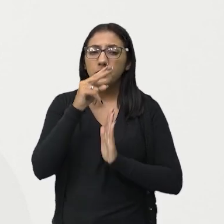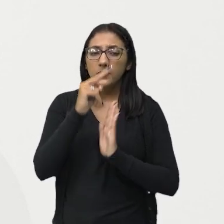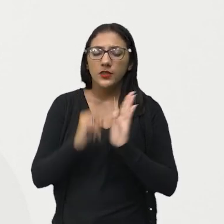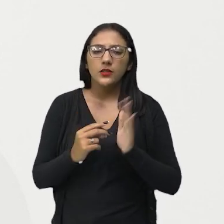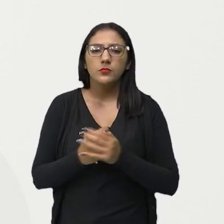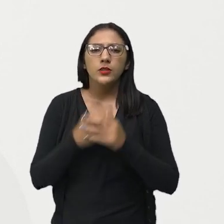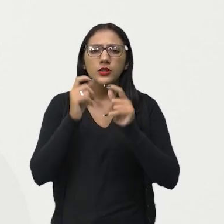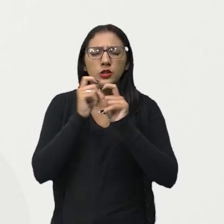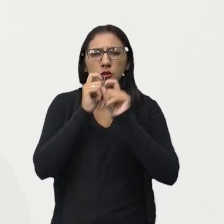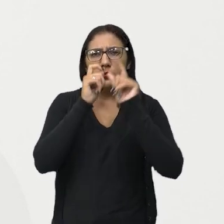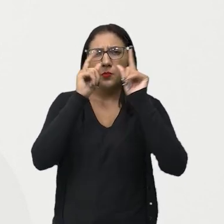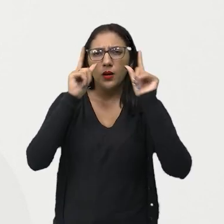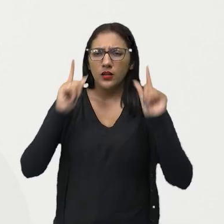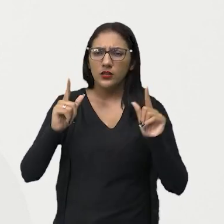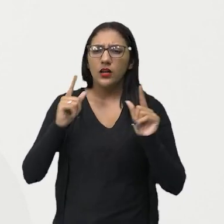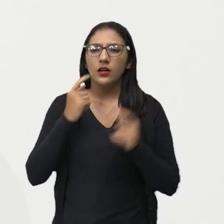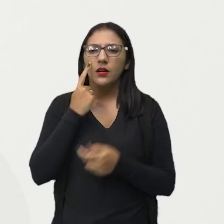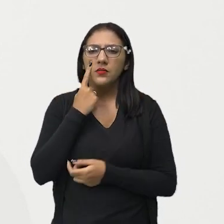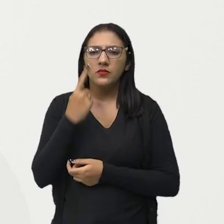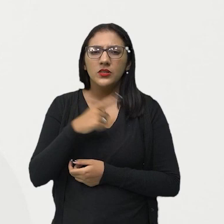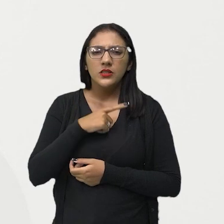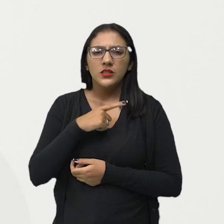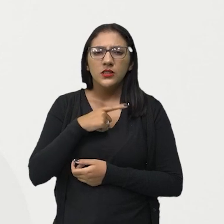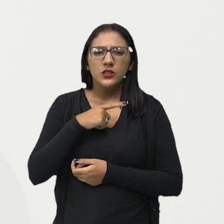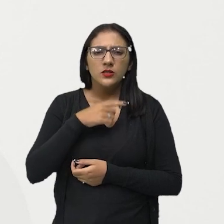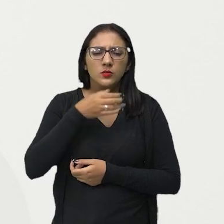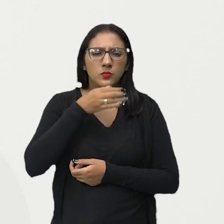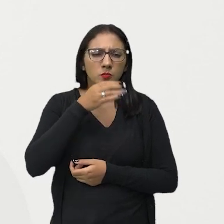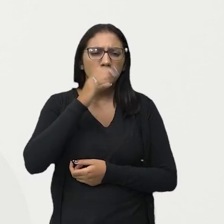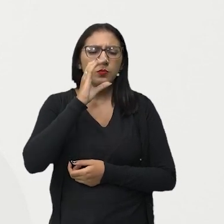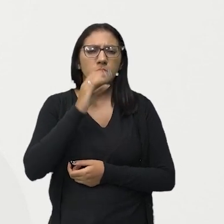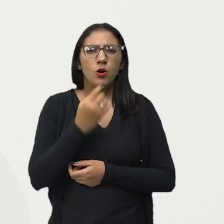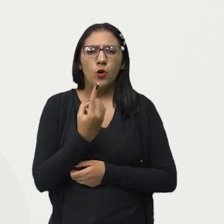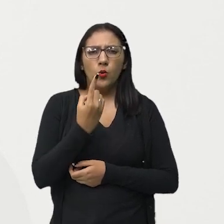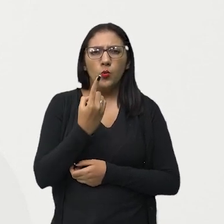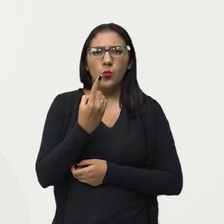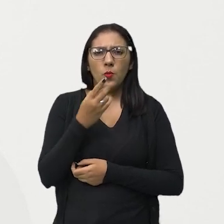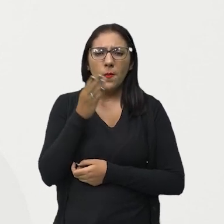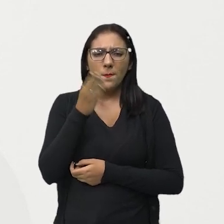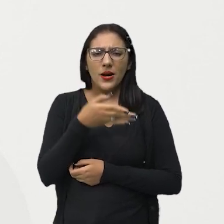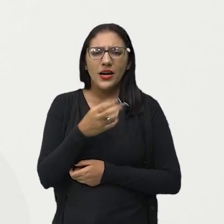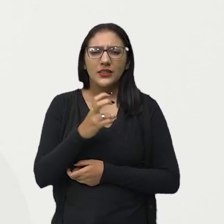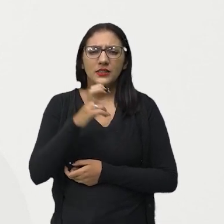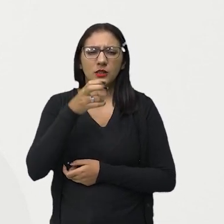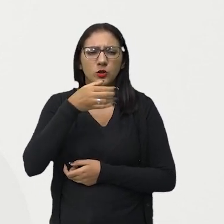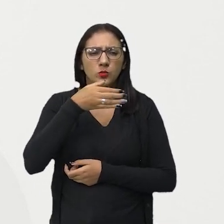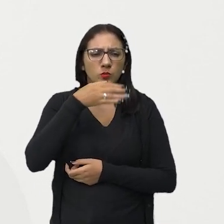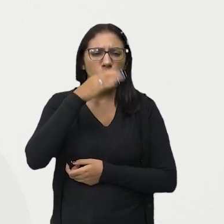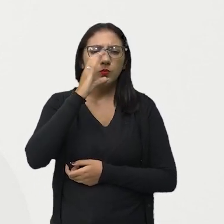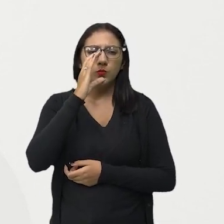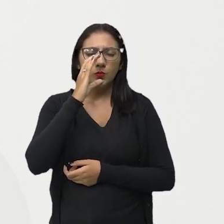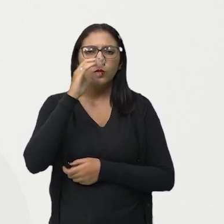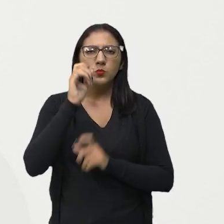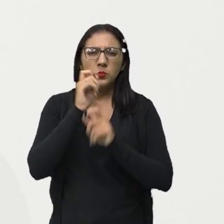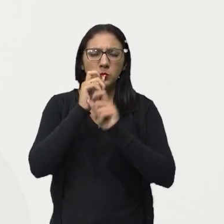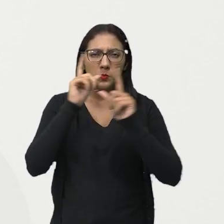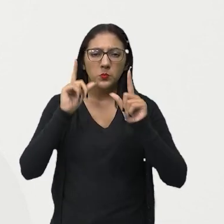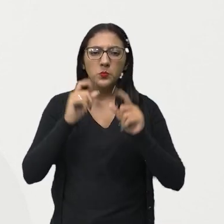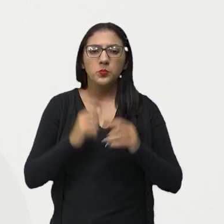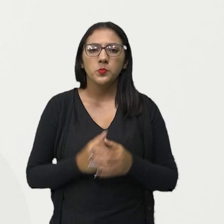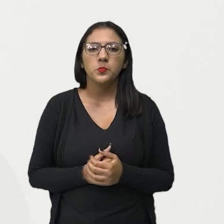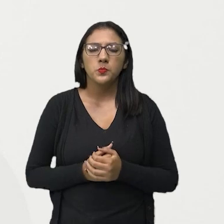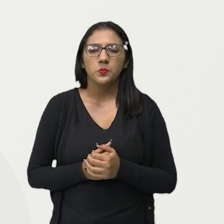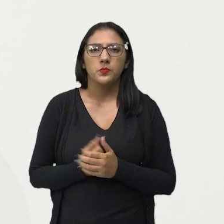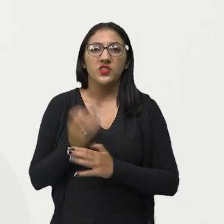Paulo tomou a água correspondente a 1/5 da medida da capacidade de uma jarra.